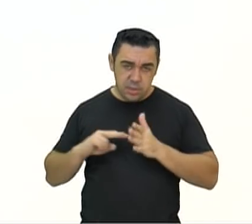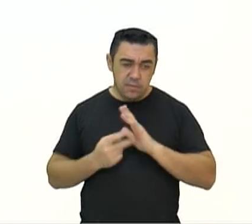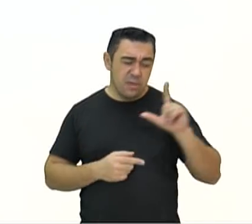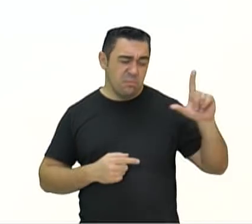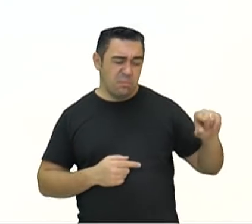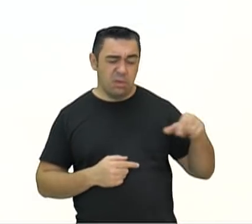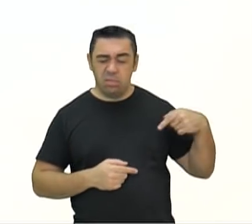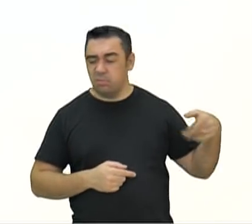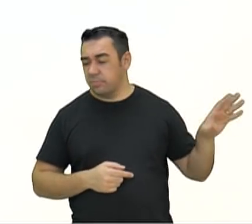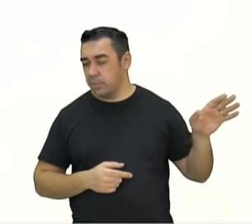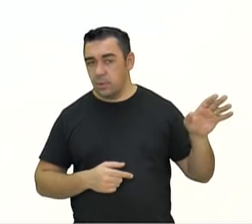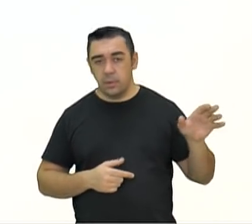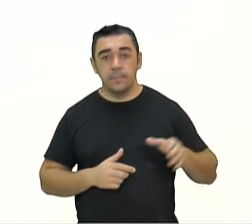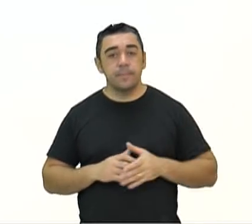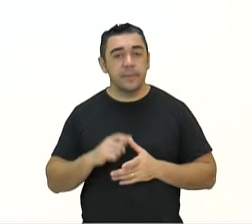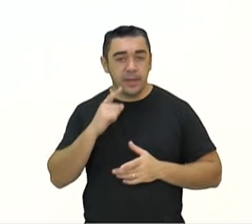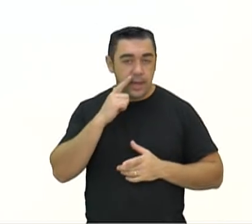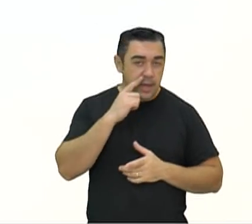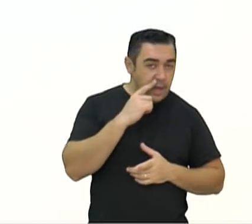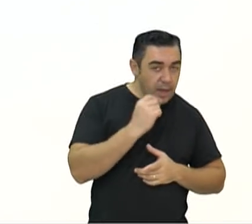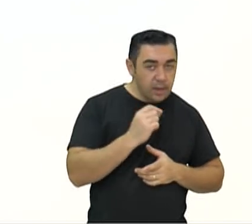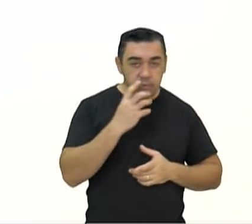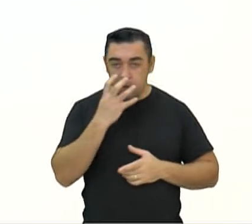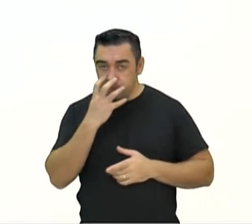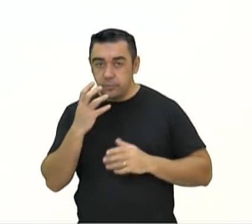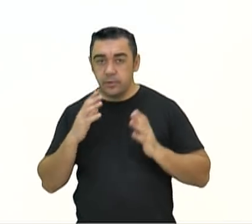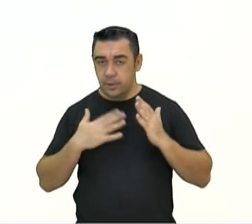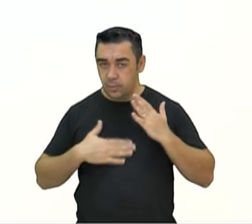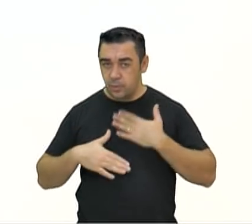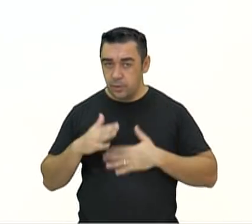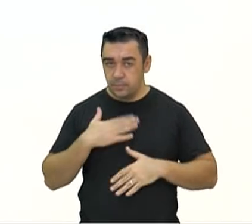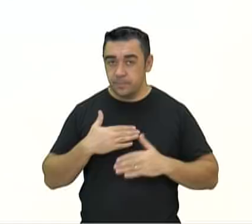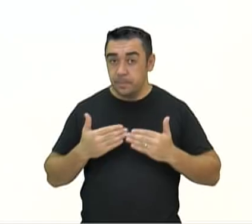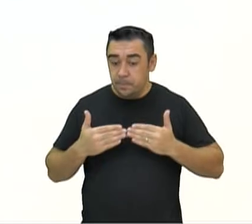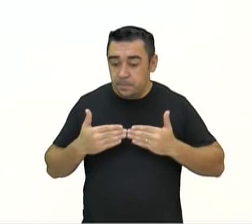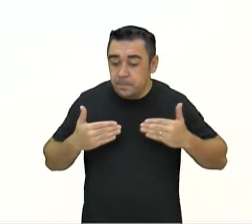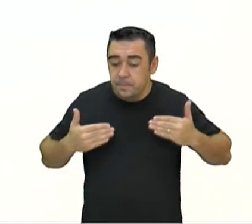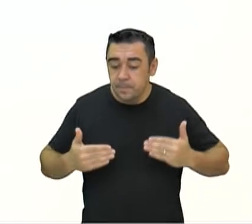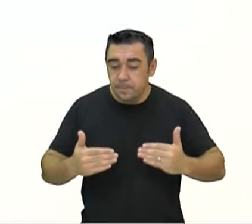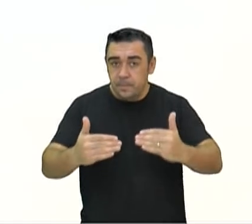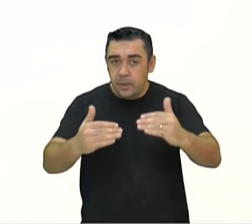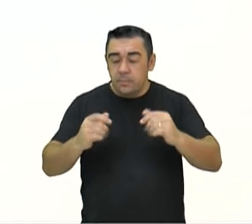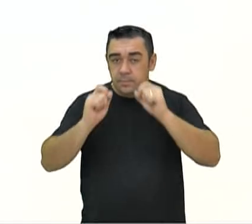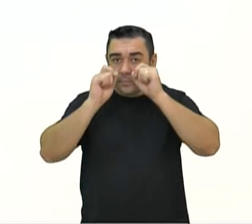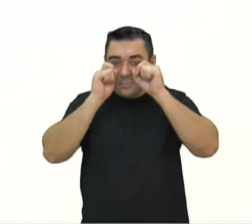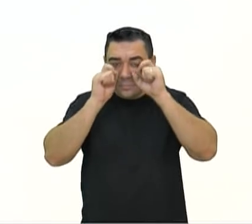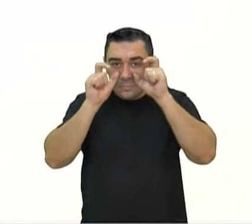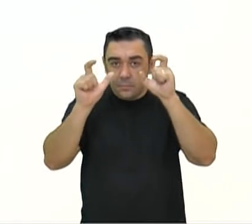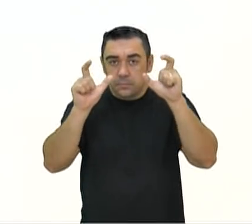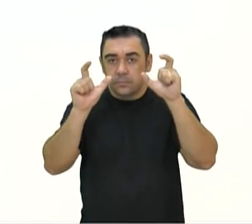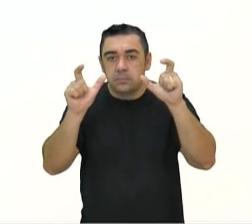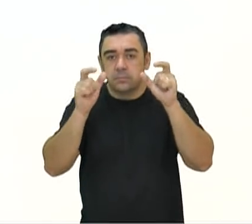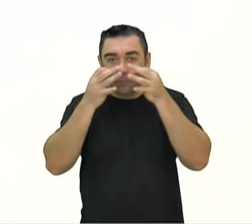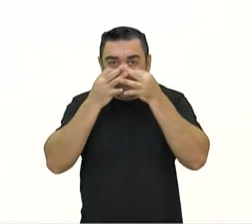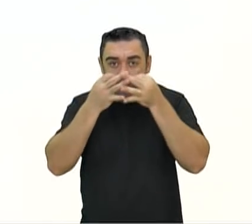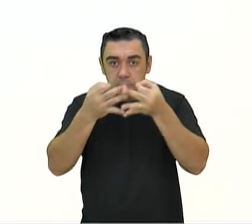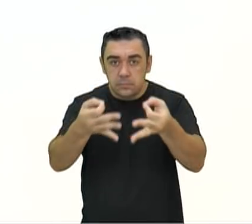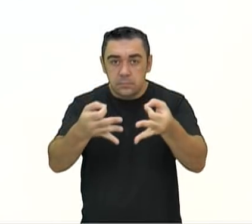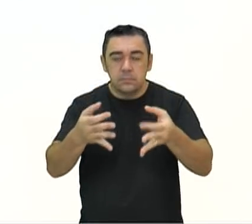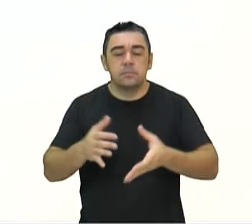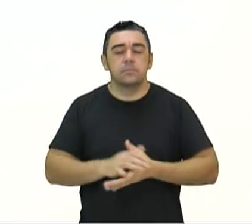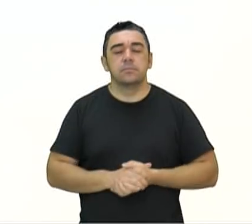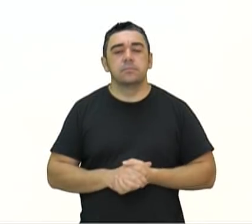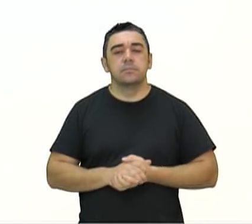à beleza entre gato e cão. Tranquilo até aqui, né? Agora, a partir daqui que a gente tem que se dedicar a prestar um pouquinho mais de atenção. Então, vamos lá, olha.